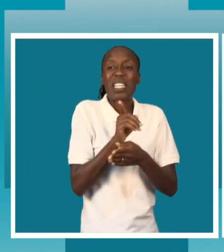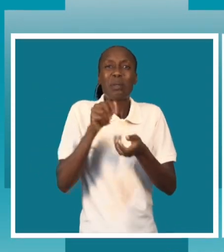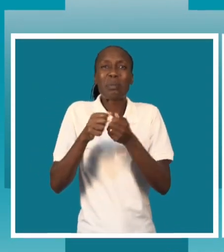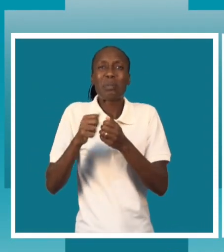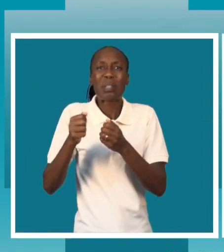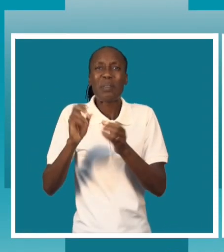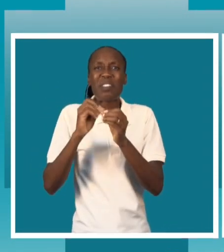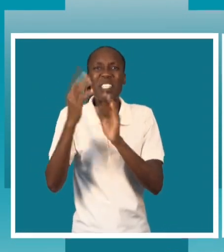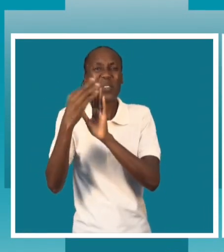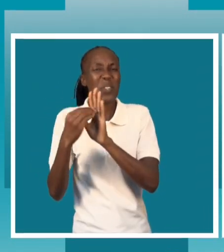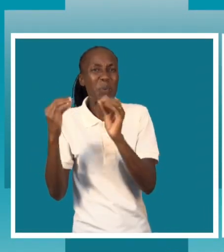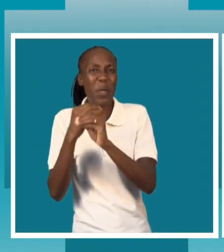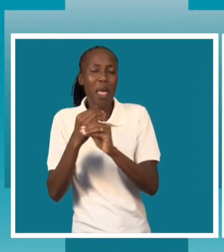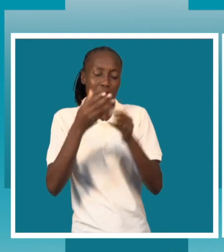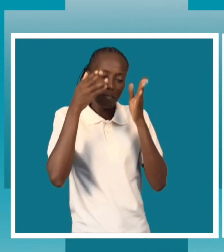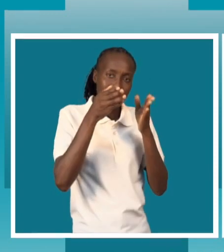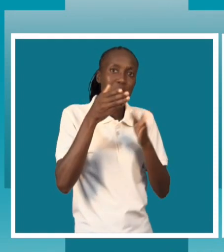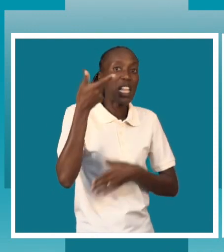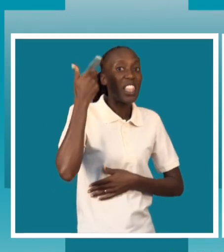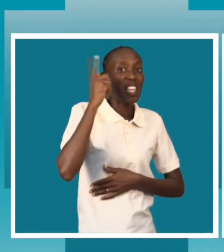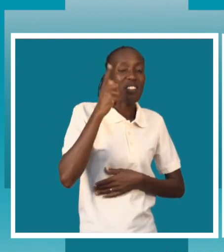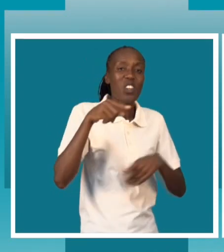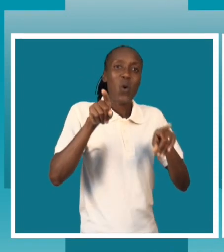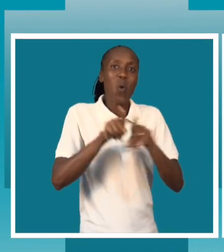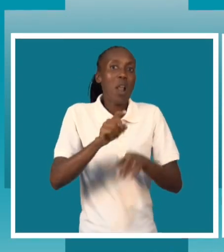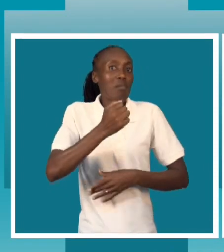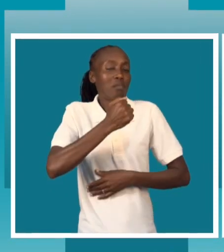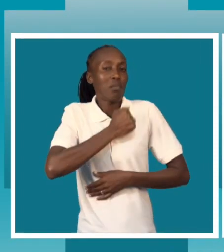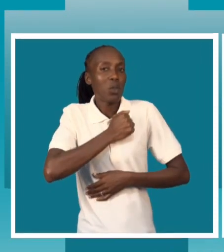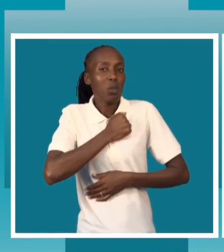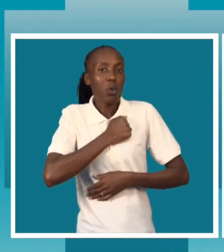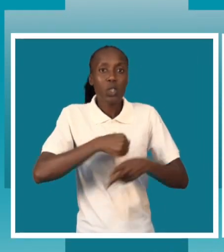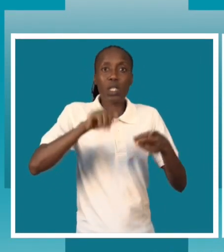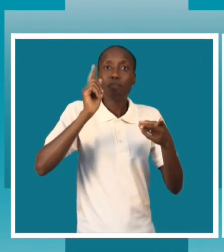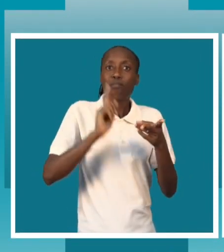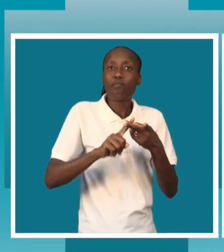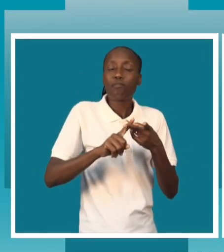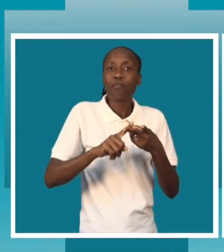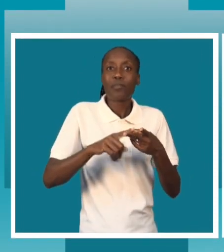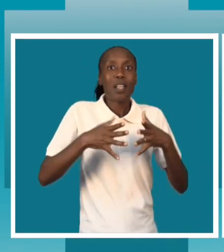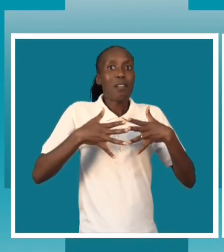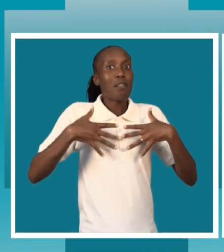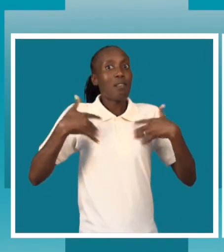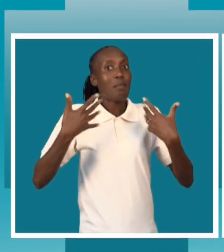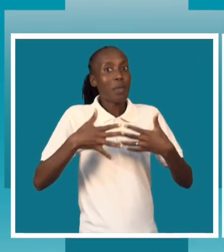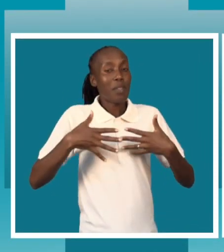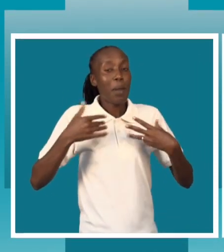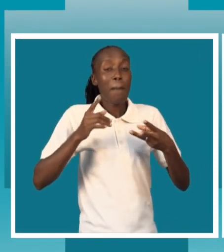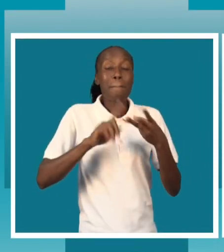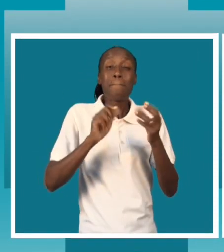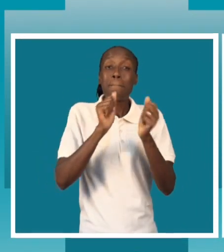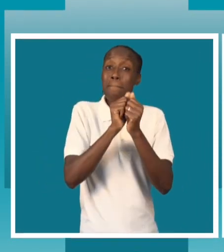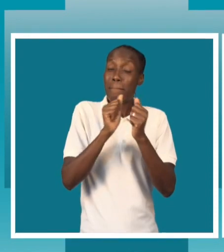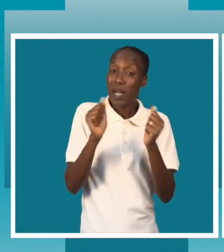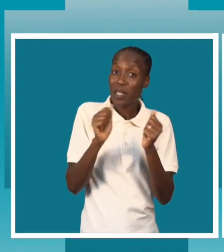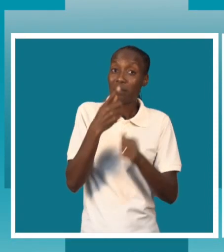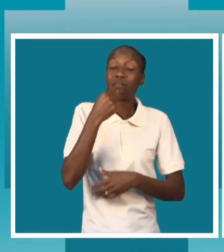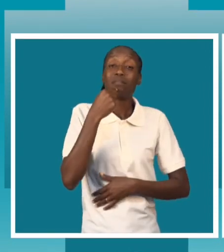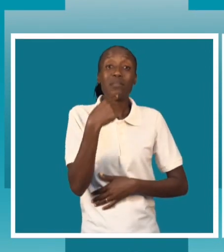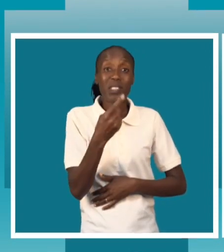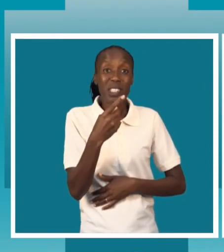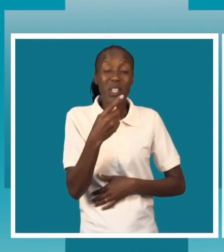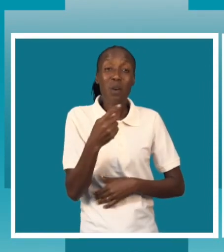o telefone dá-me uma sensação de prazer, uma sensação de satisfação. Mas é aparente. Só que de